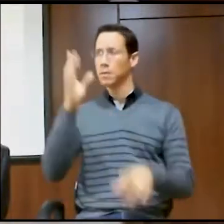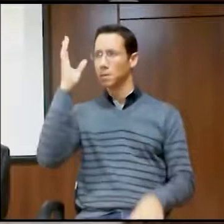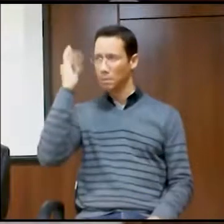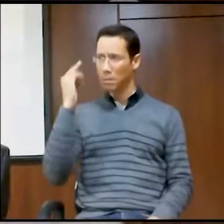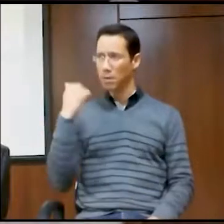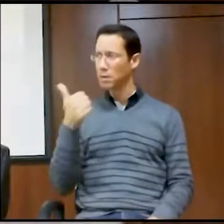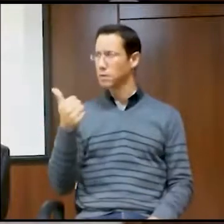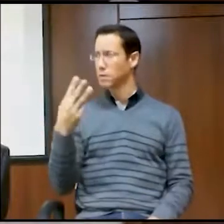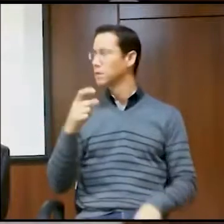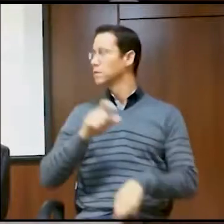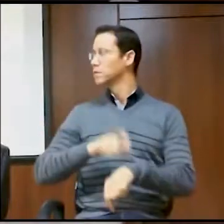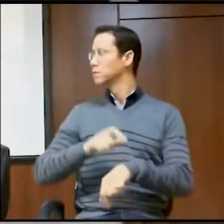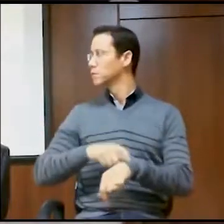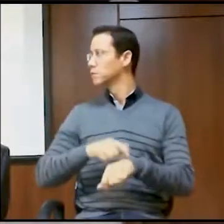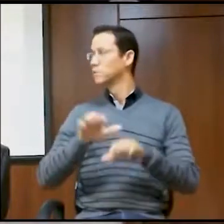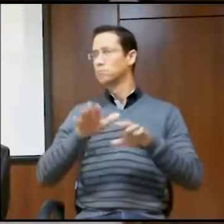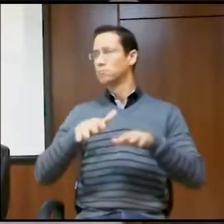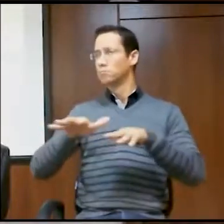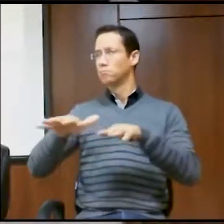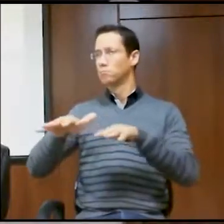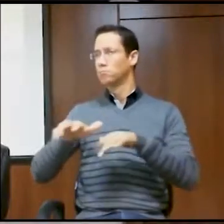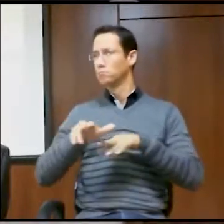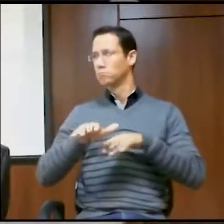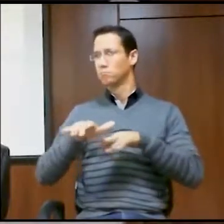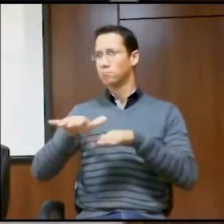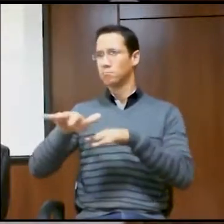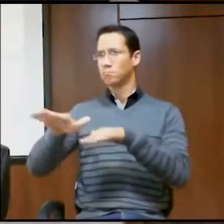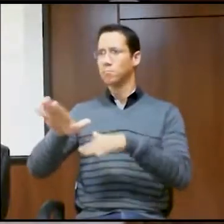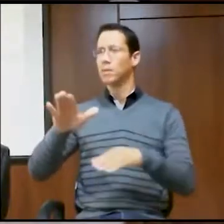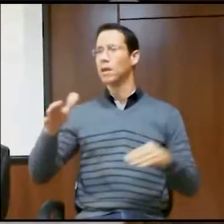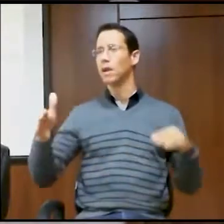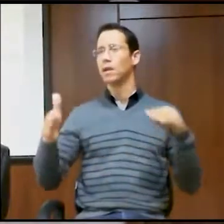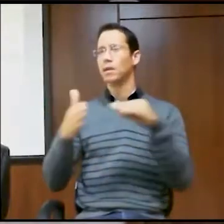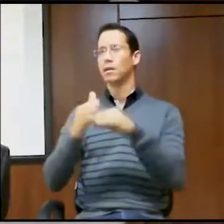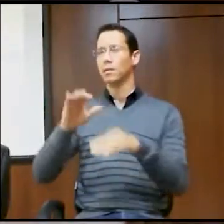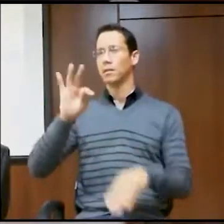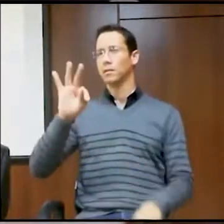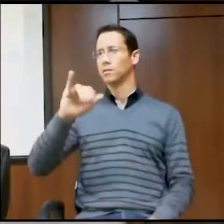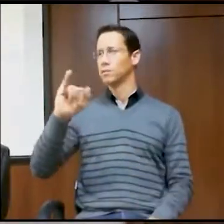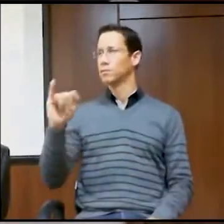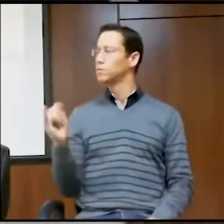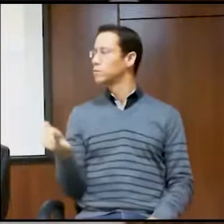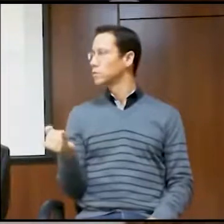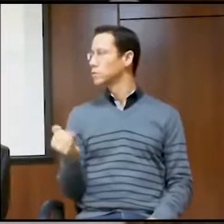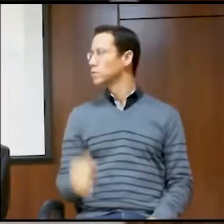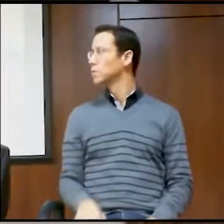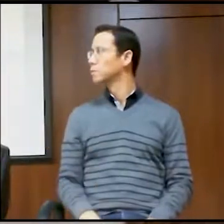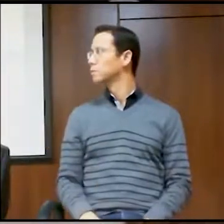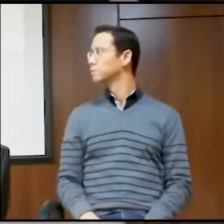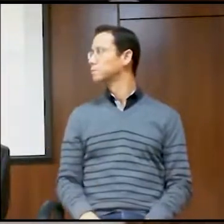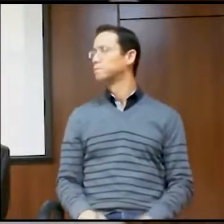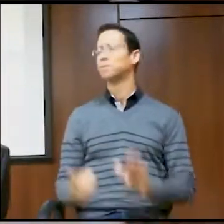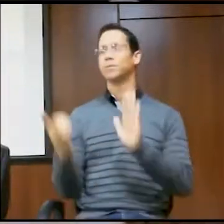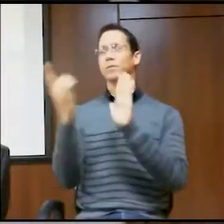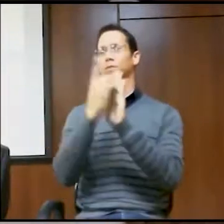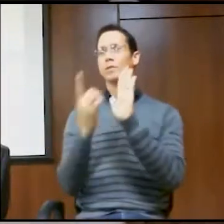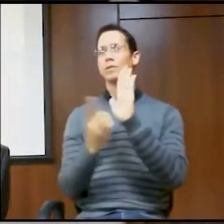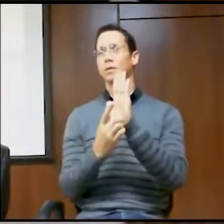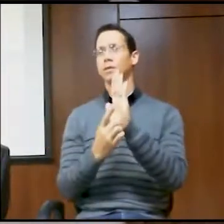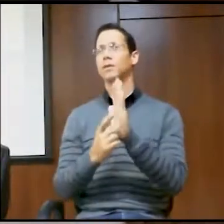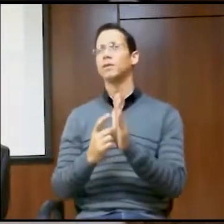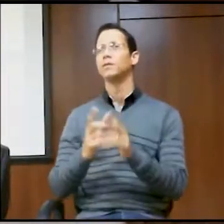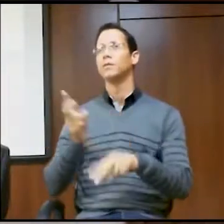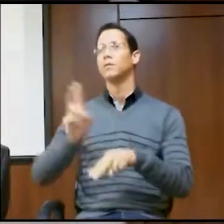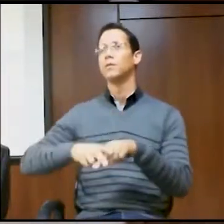vamos fazer uma manifestação e uma caminhada até o Tribunal de Justiça, né? Que o decreto da prisão foi feito